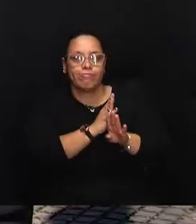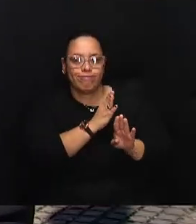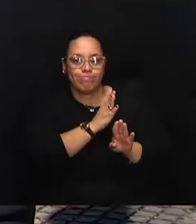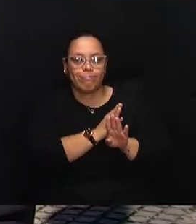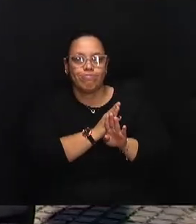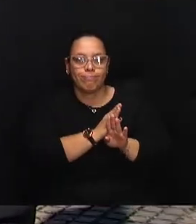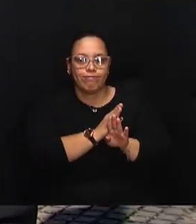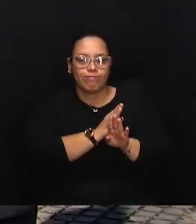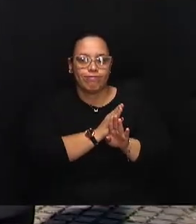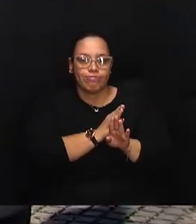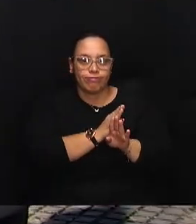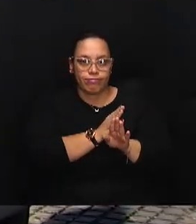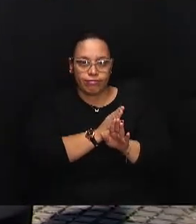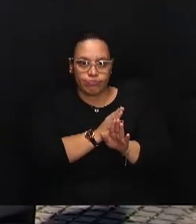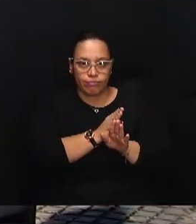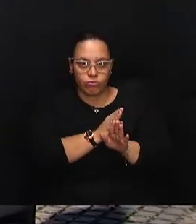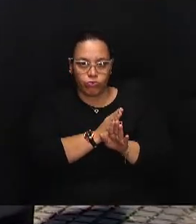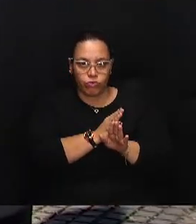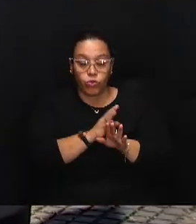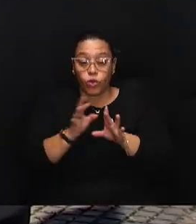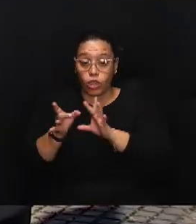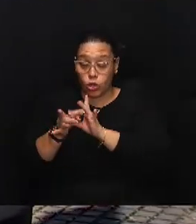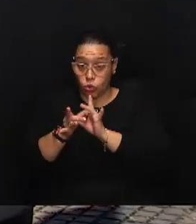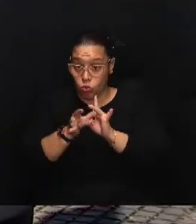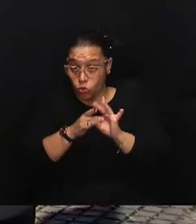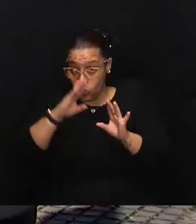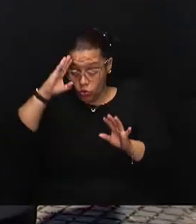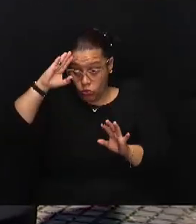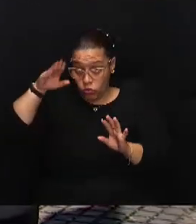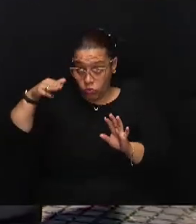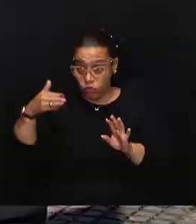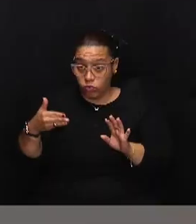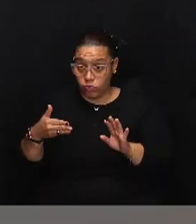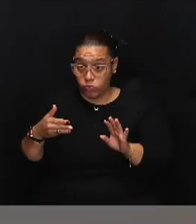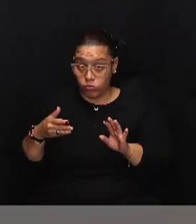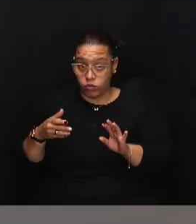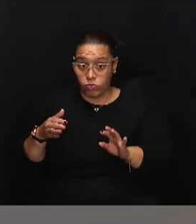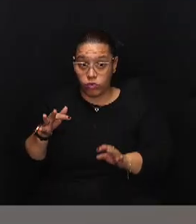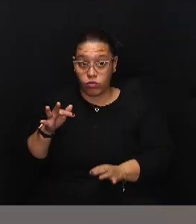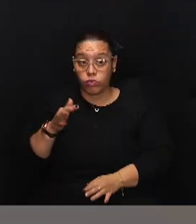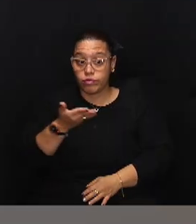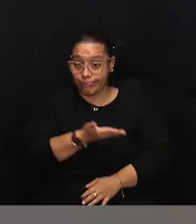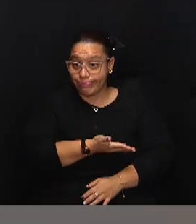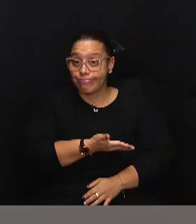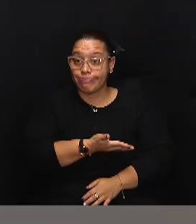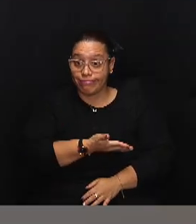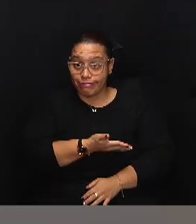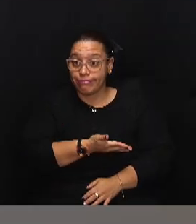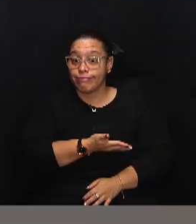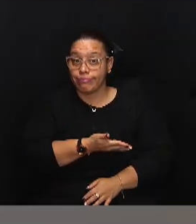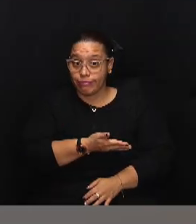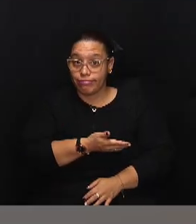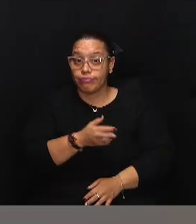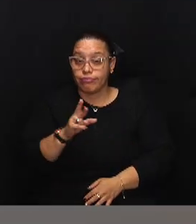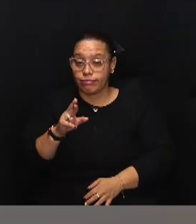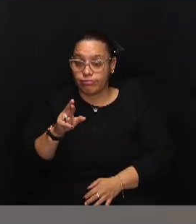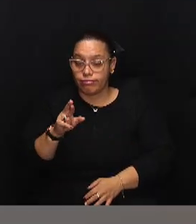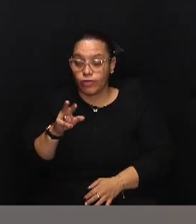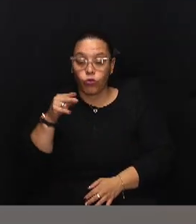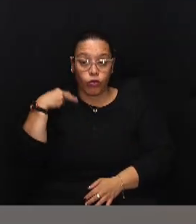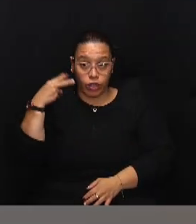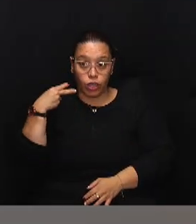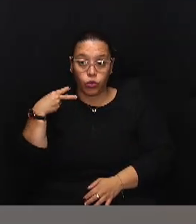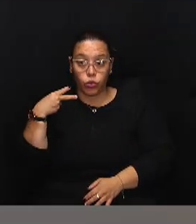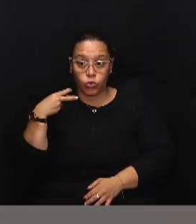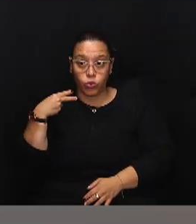gente coloca nesse contexto de homenageados figuras como Francisco Glicério, né, um grande republicano, foi vereador,